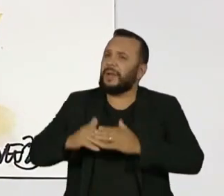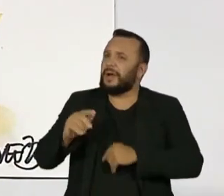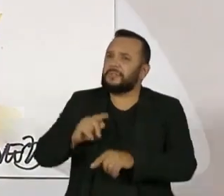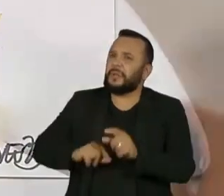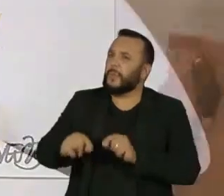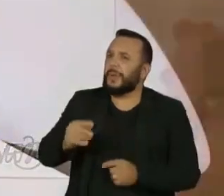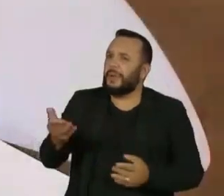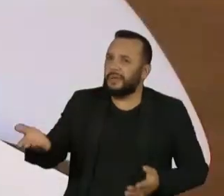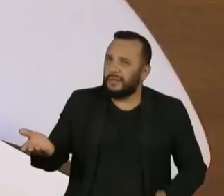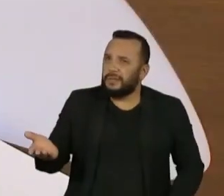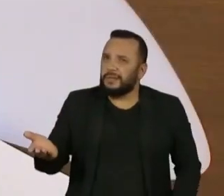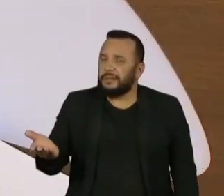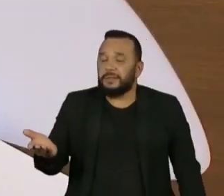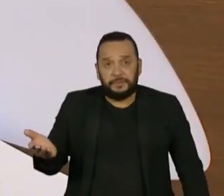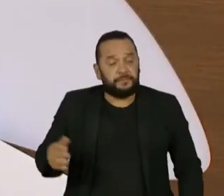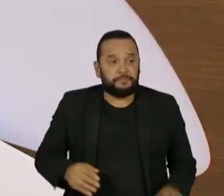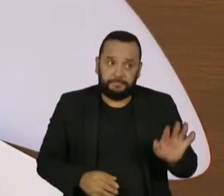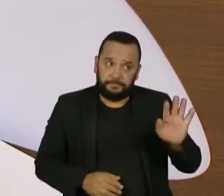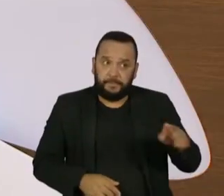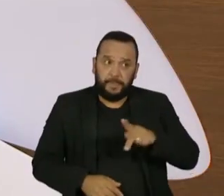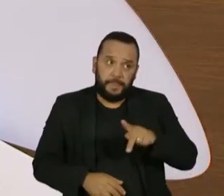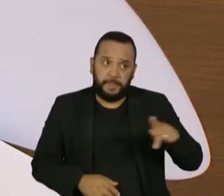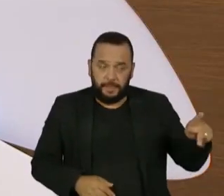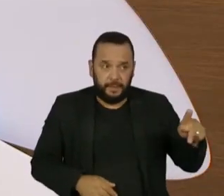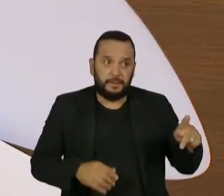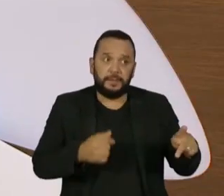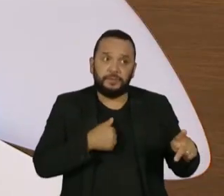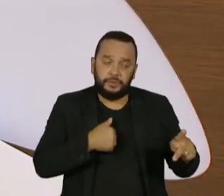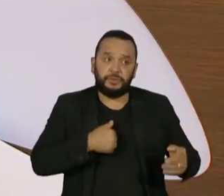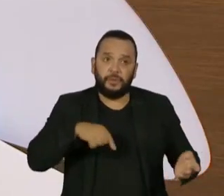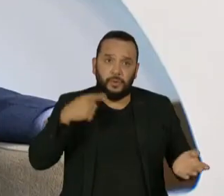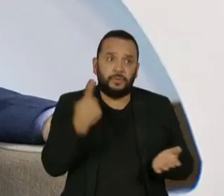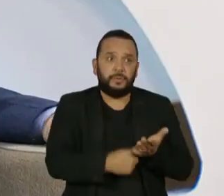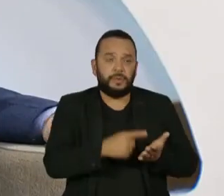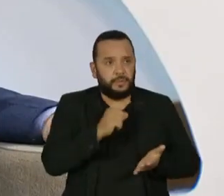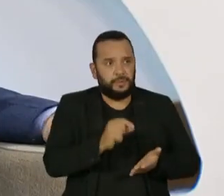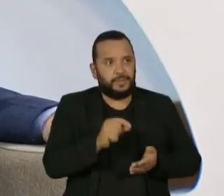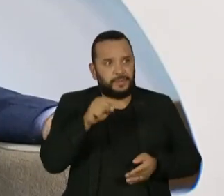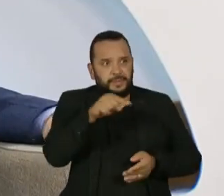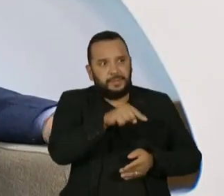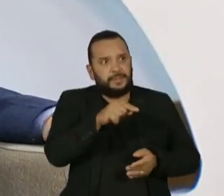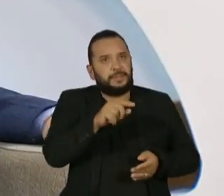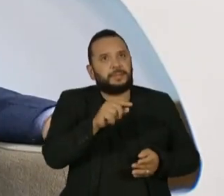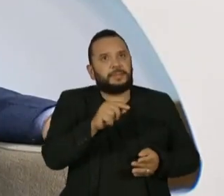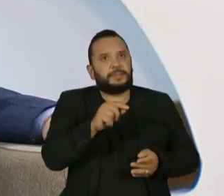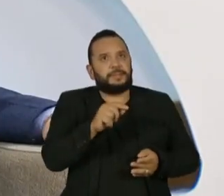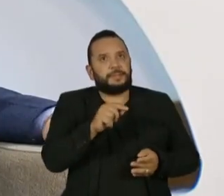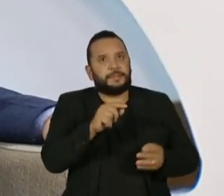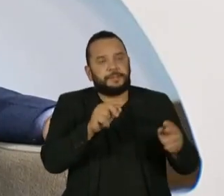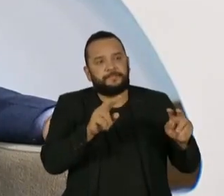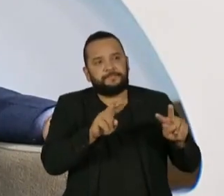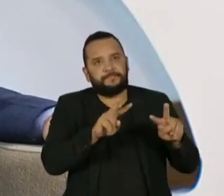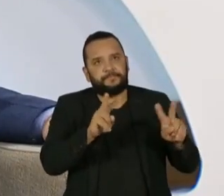prática o que o presidente se comprometeu é votar essa questão